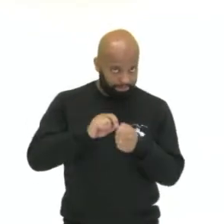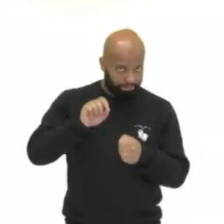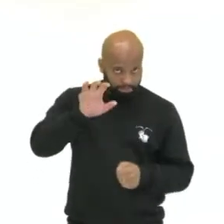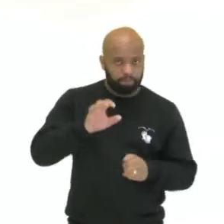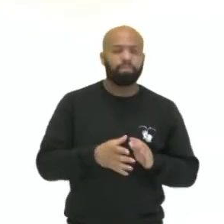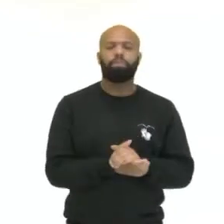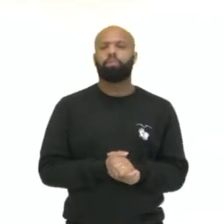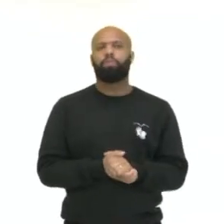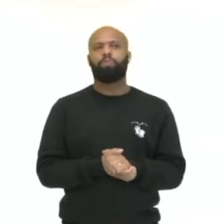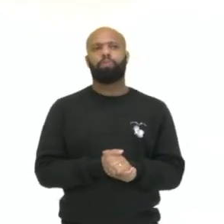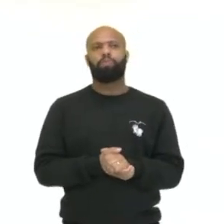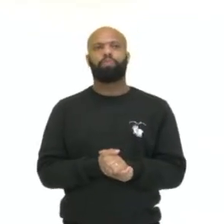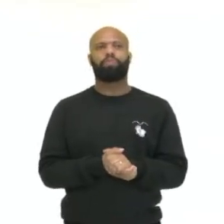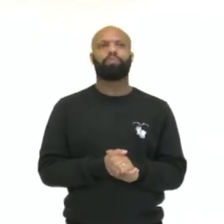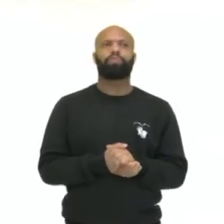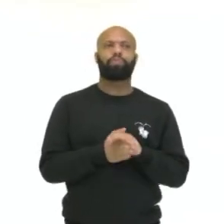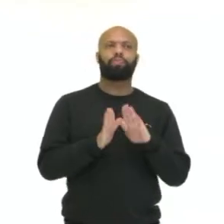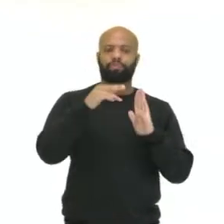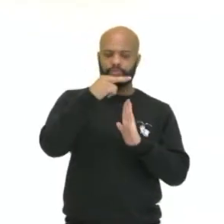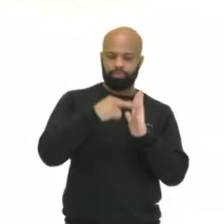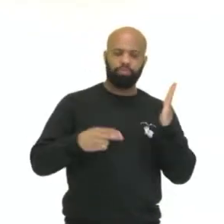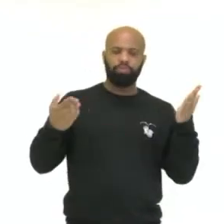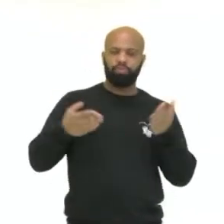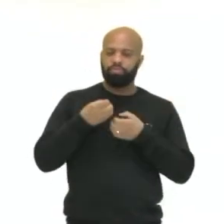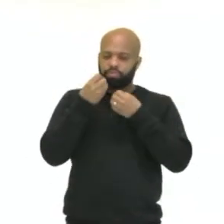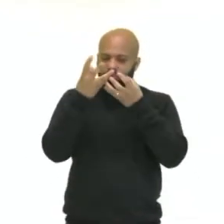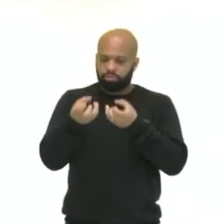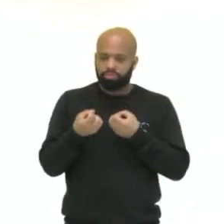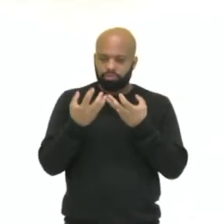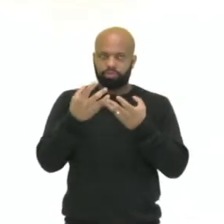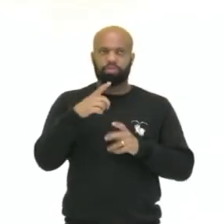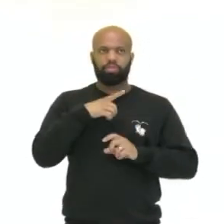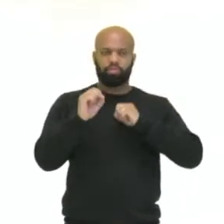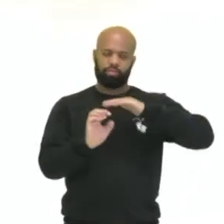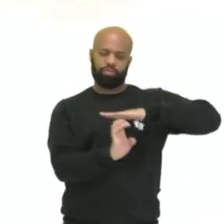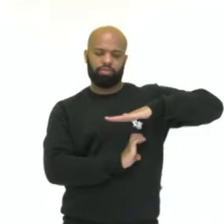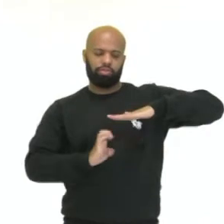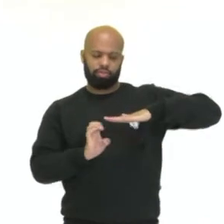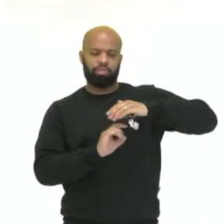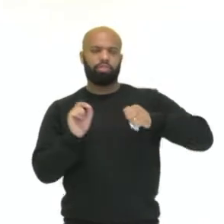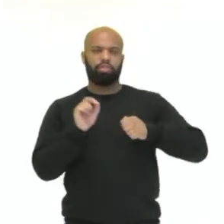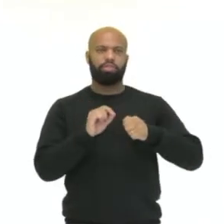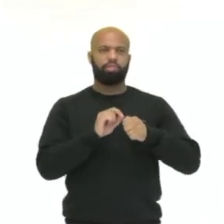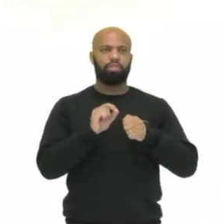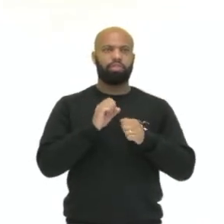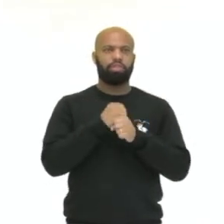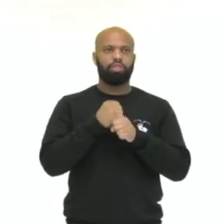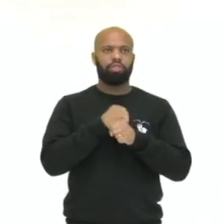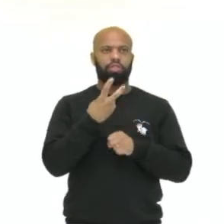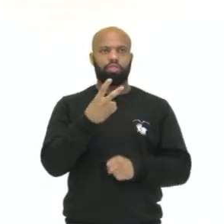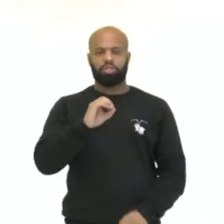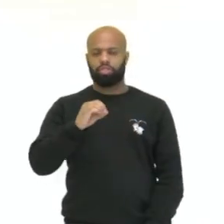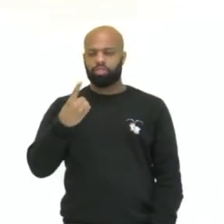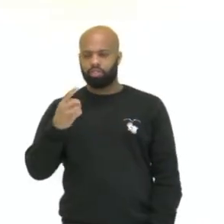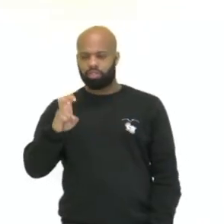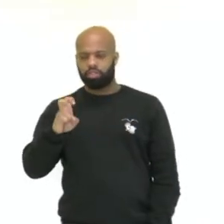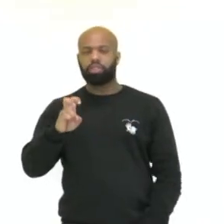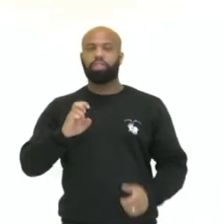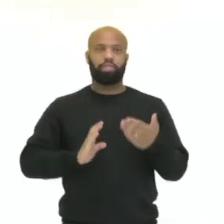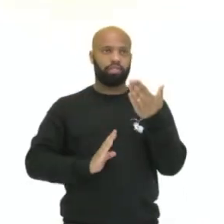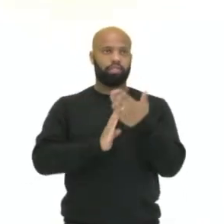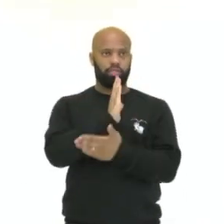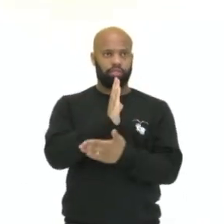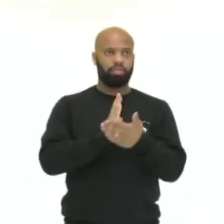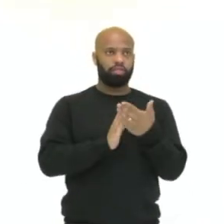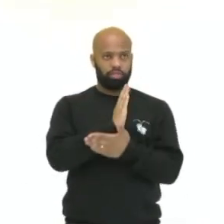Vamos observar aqui. Leia a notícia a seguir sobre uma campanha lançada pela empresa no ano de 2015, após a aprovação e